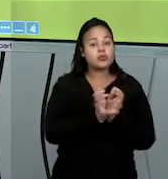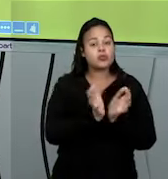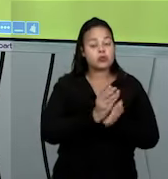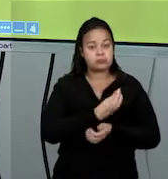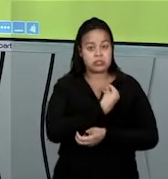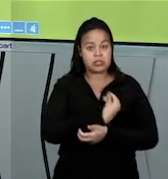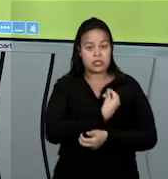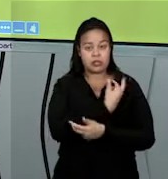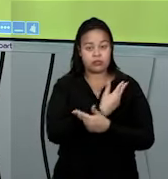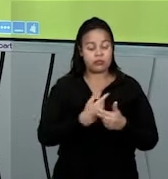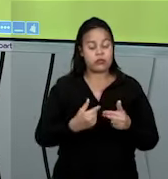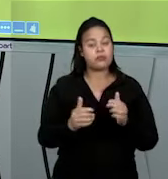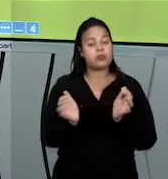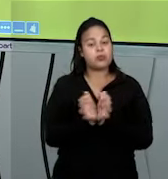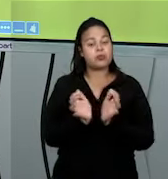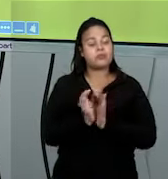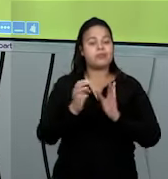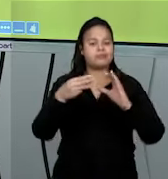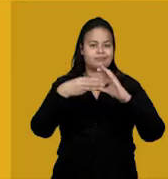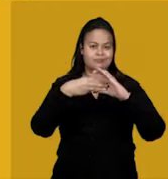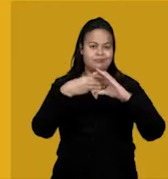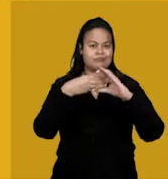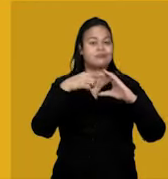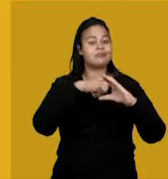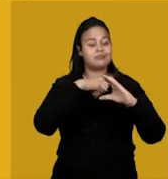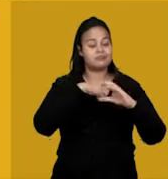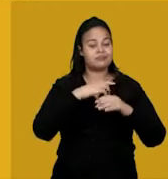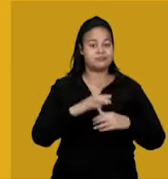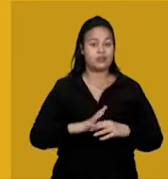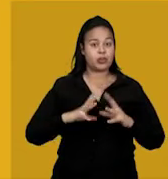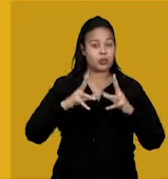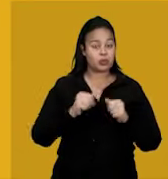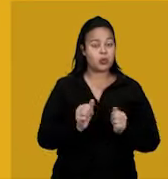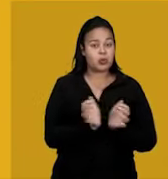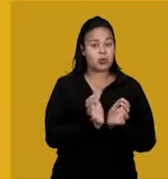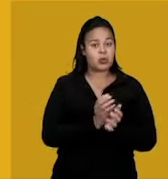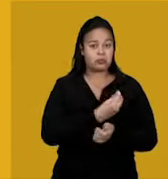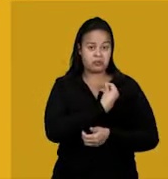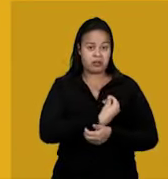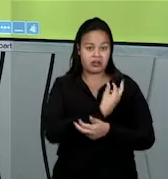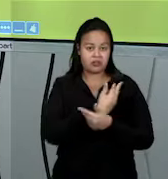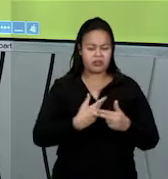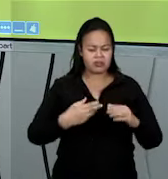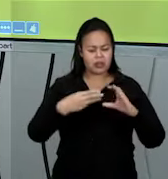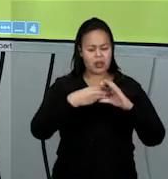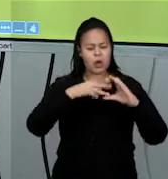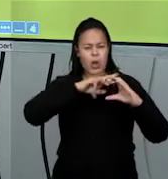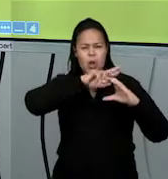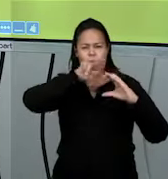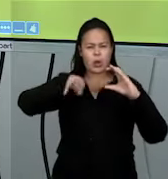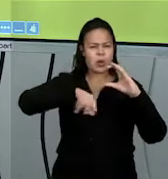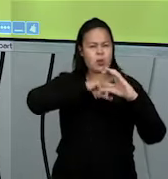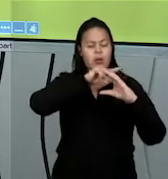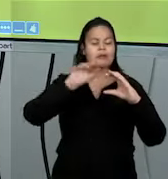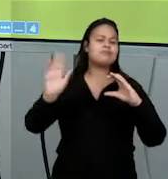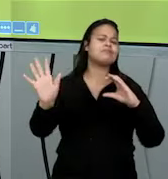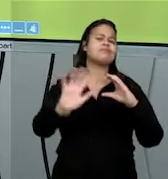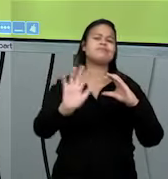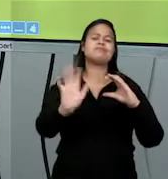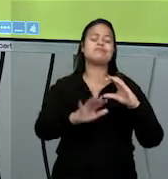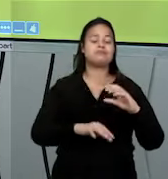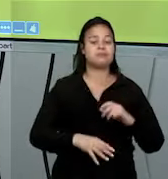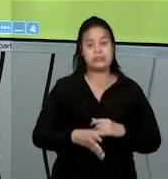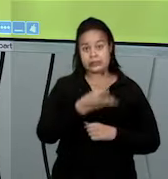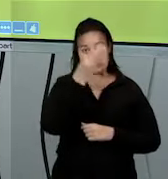por células. Todos os seres vivos possuem muitas células? Não, não podemos esquecer